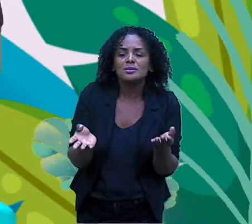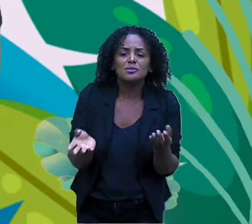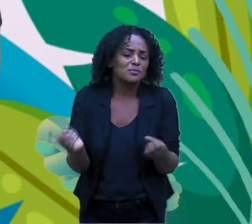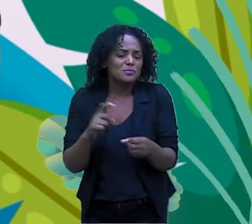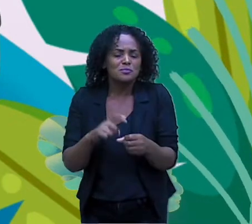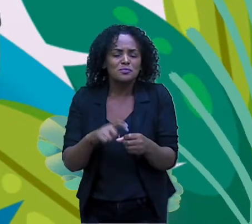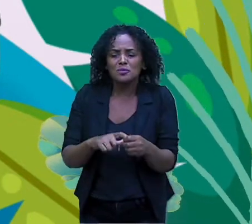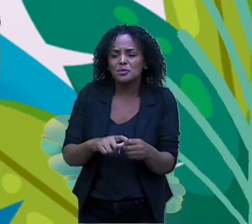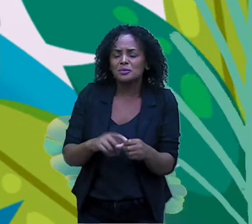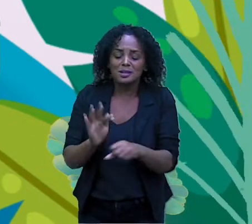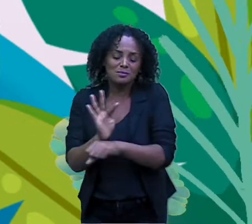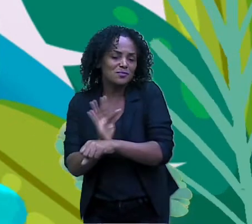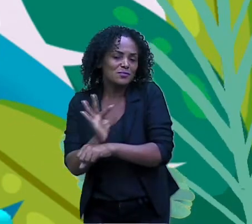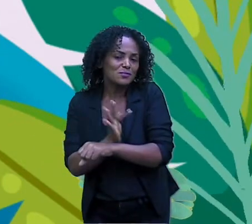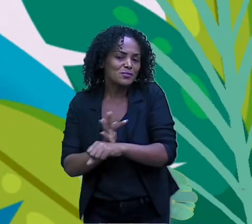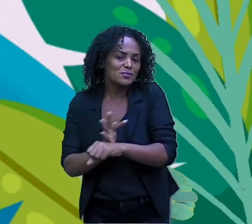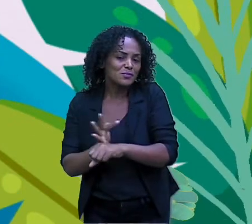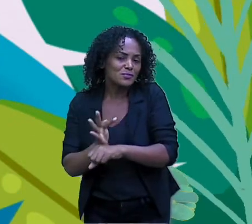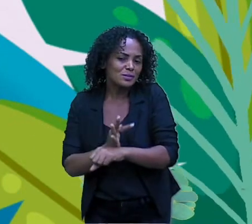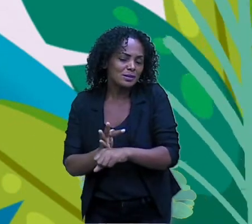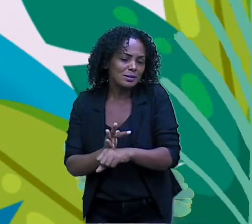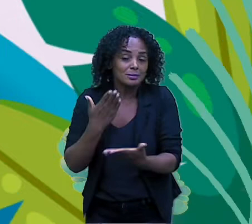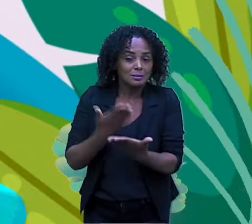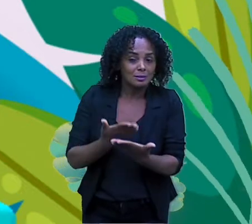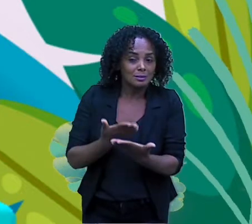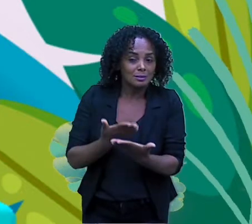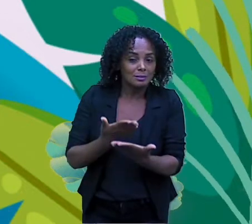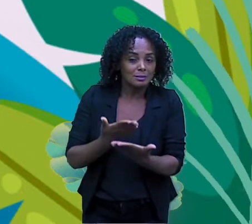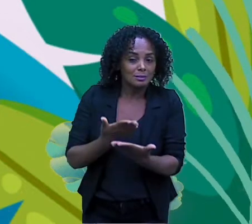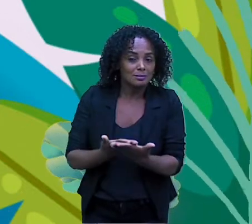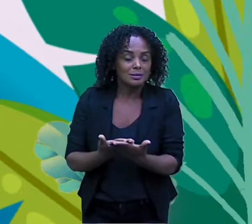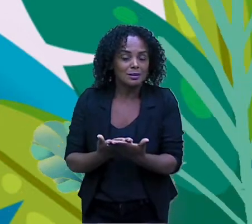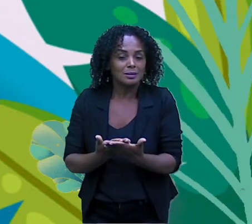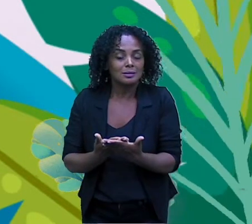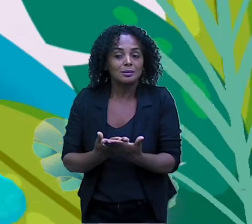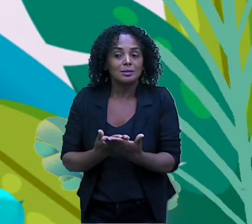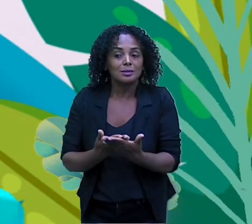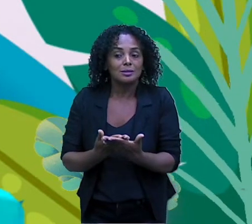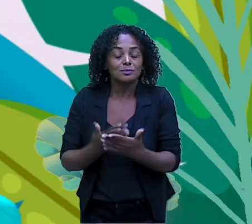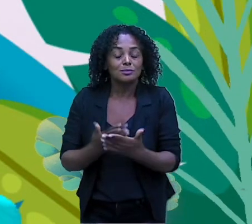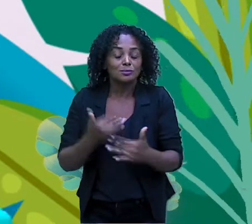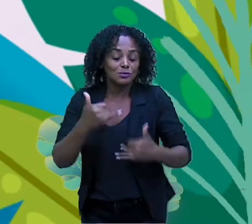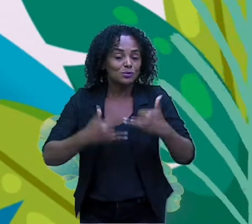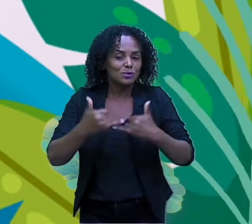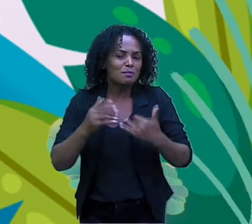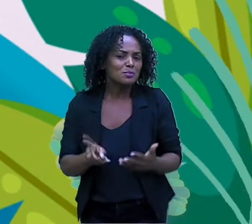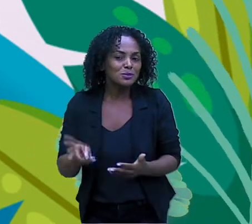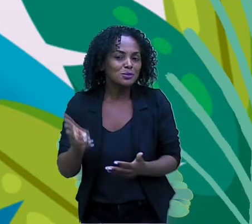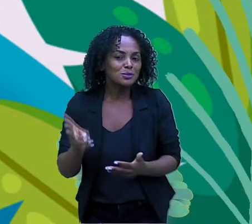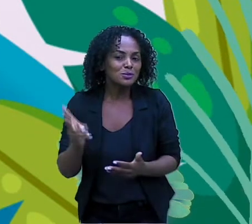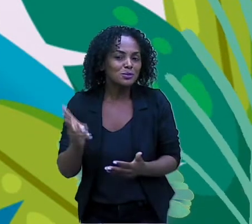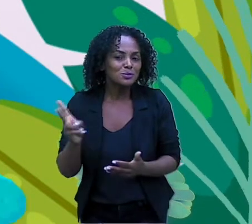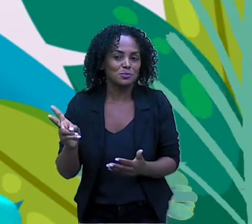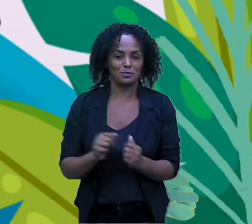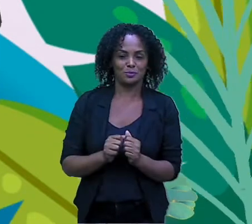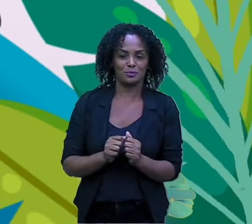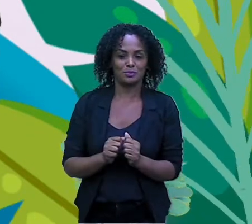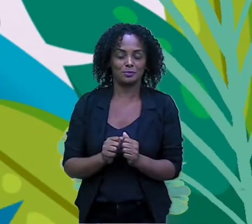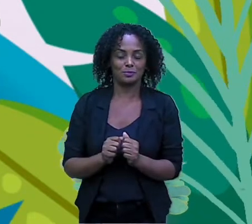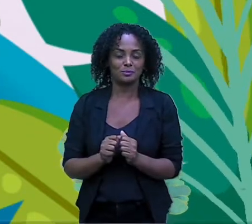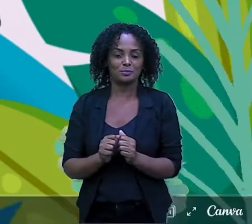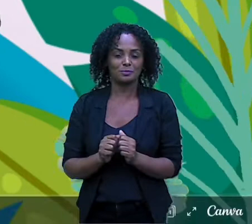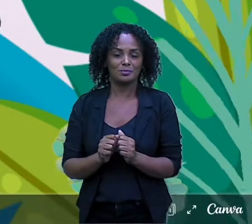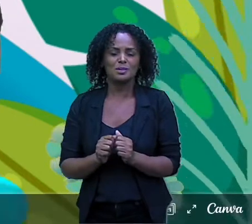de férias na TV Educação. Nós vamos continuar o nosso jogo Memory Game, mas antes eu vou fazer uma review,